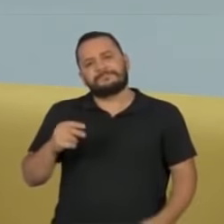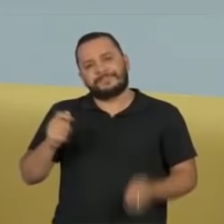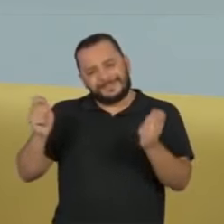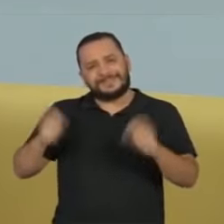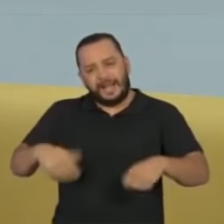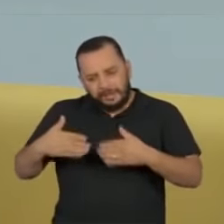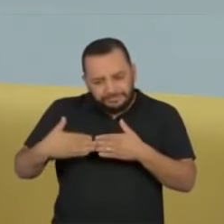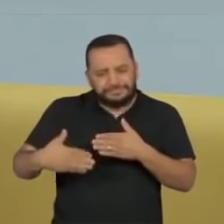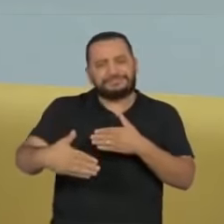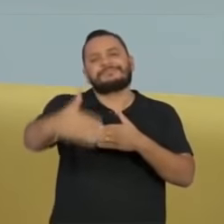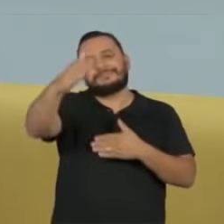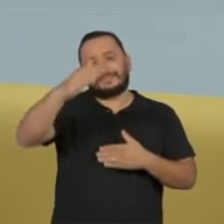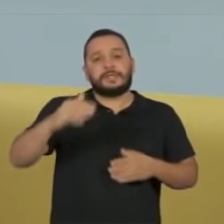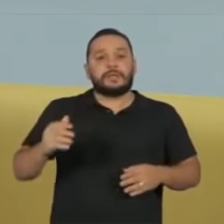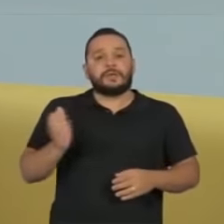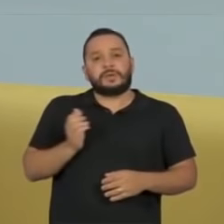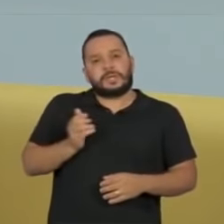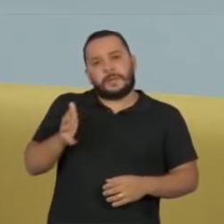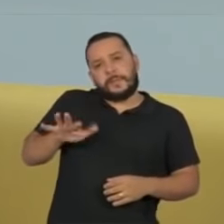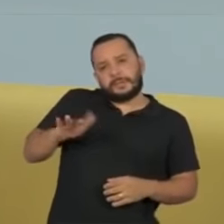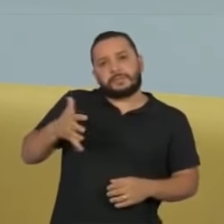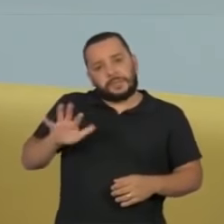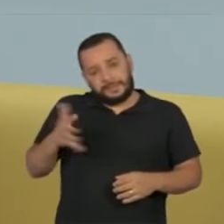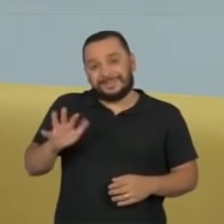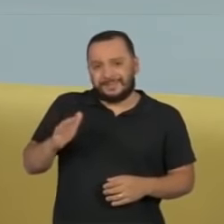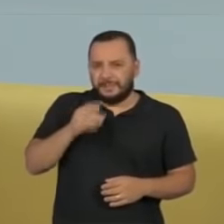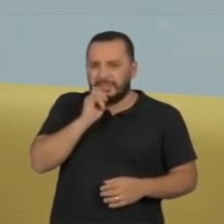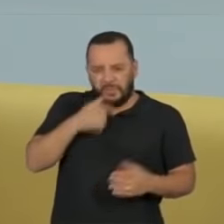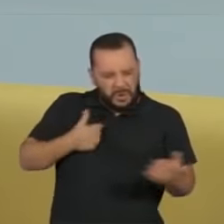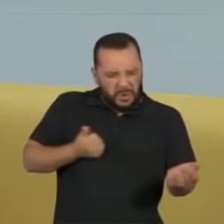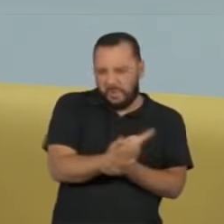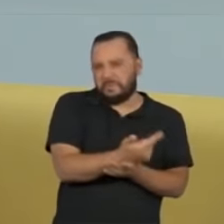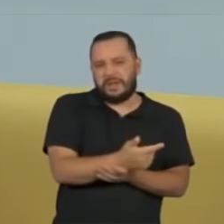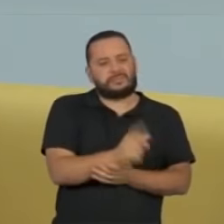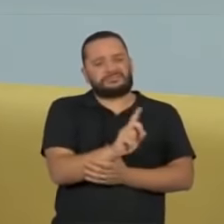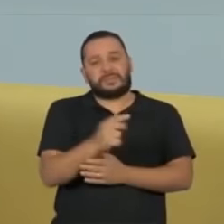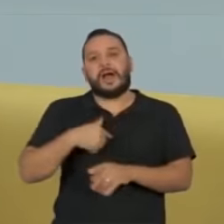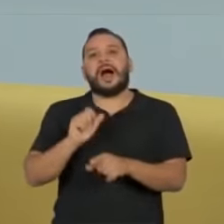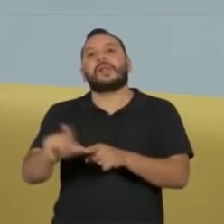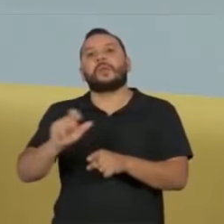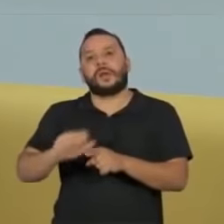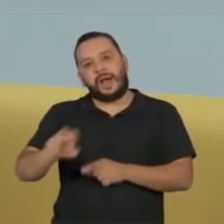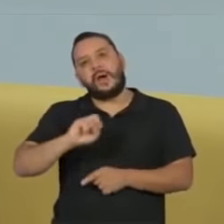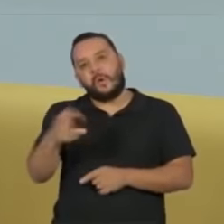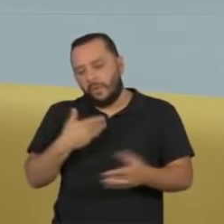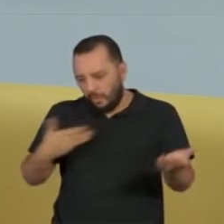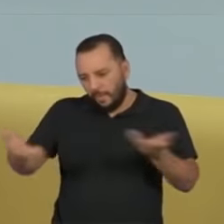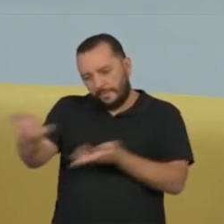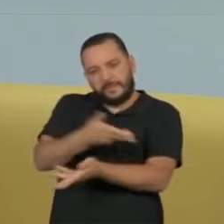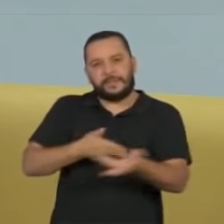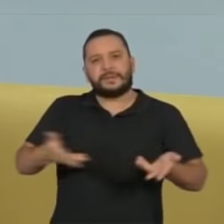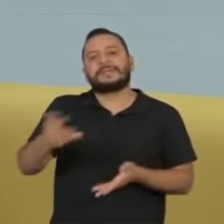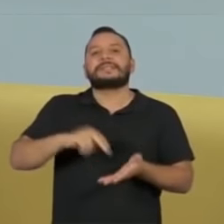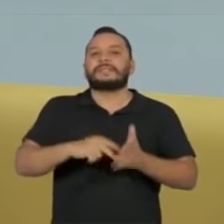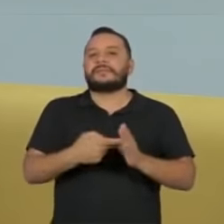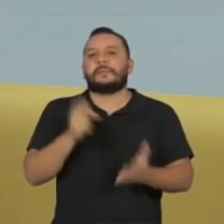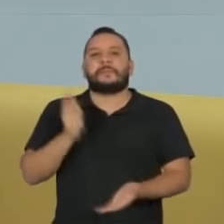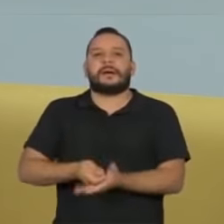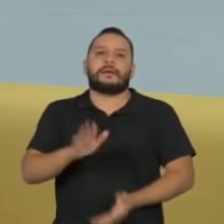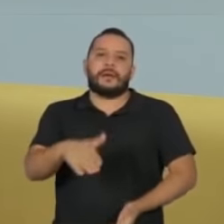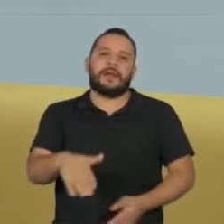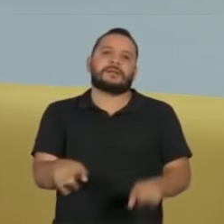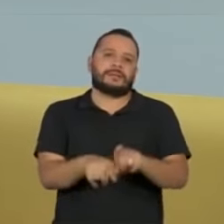classe média. Deixar de comprar para alugar e até dividir um mesmo produto ou serviço significa pagar menos